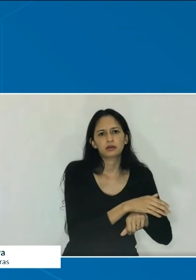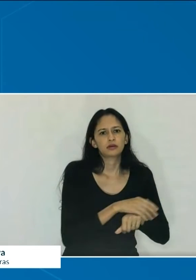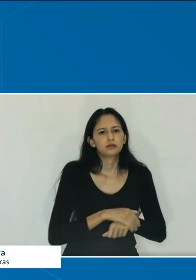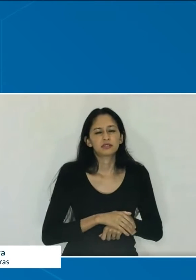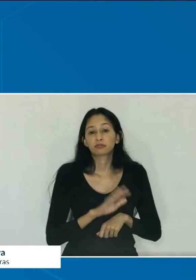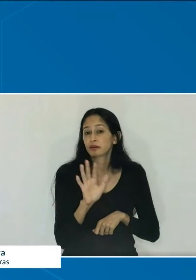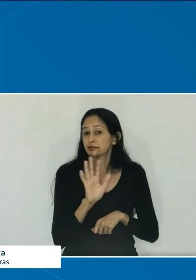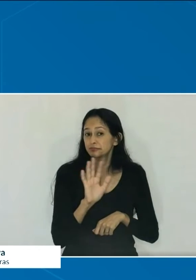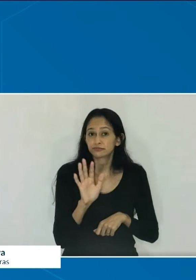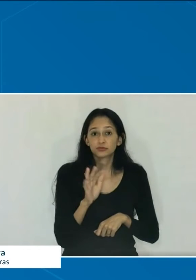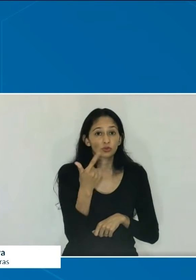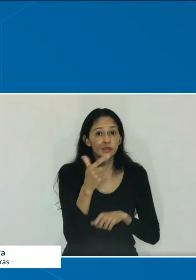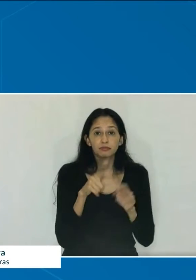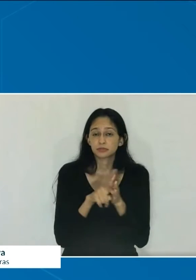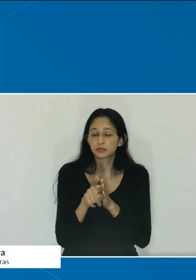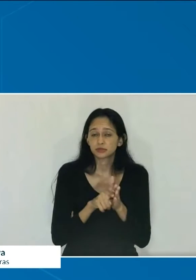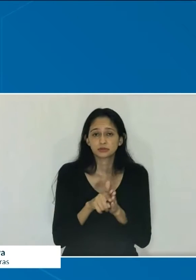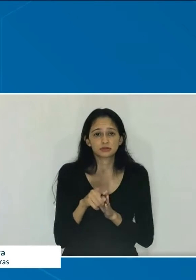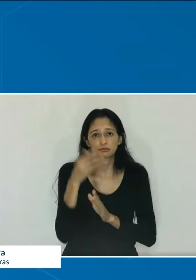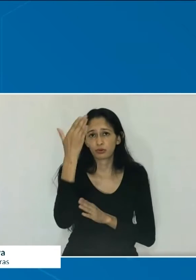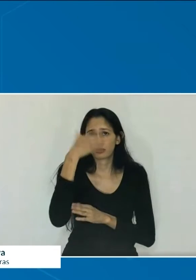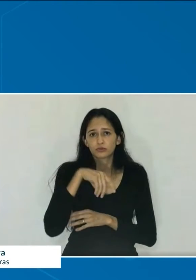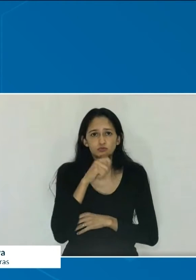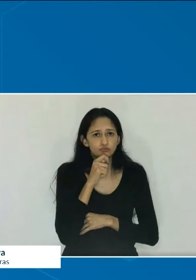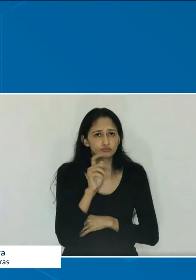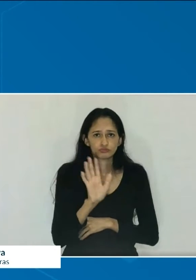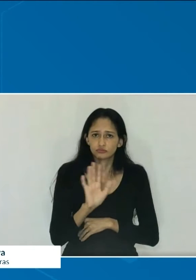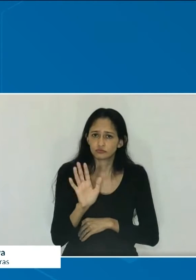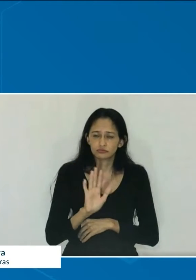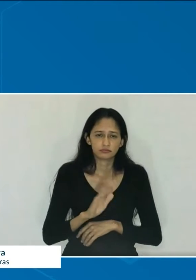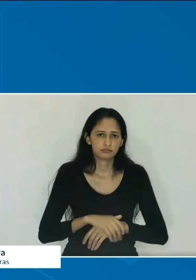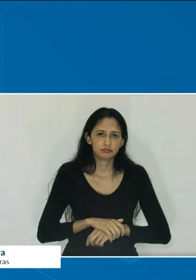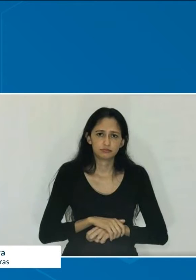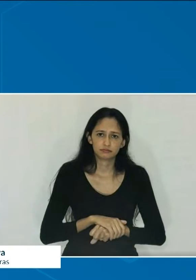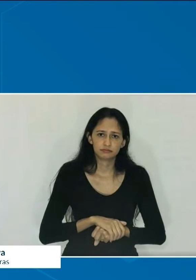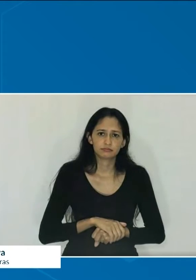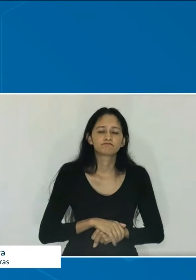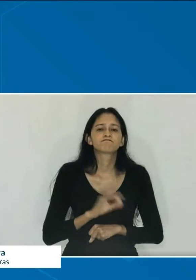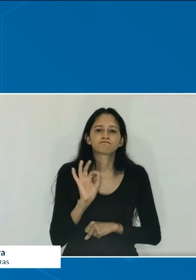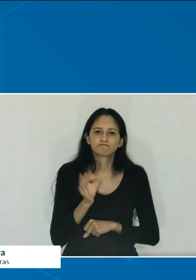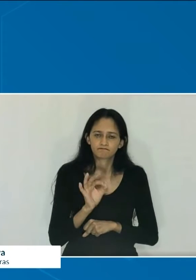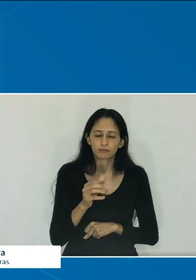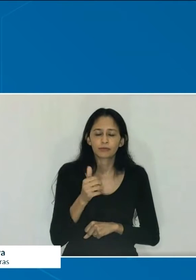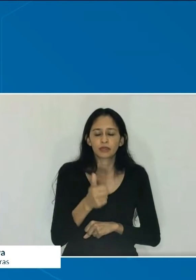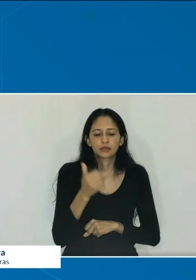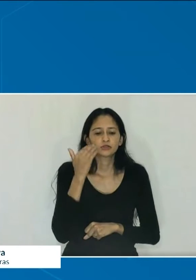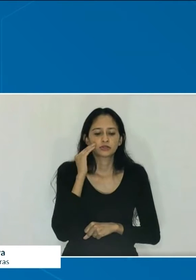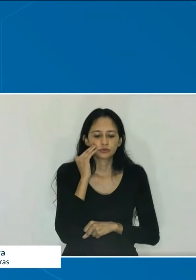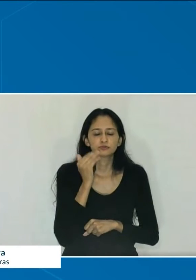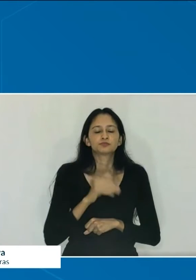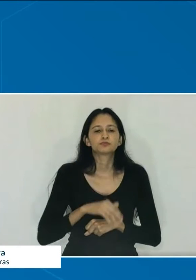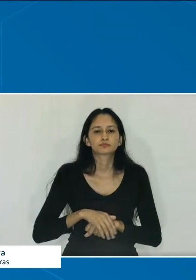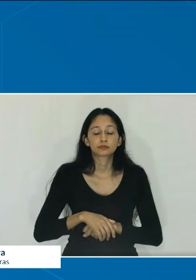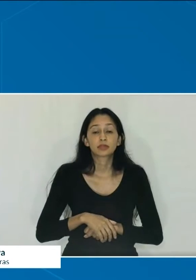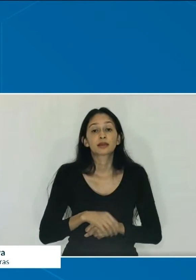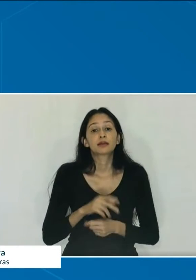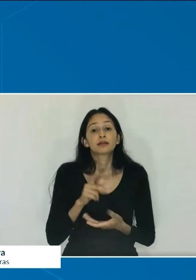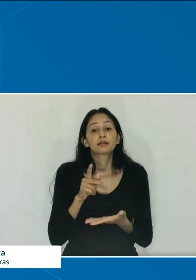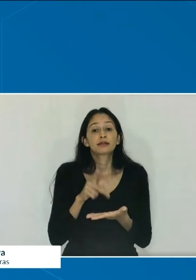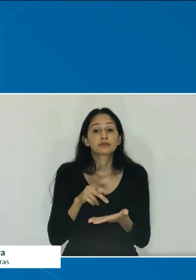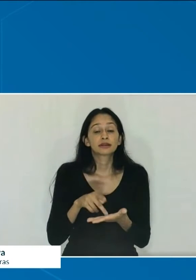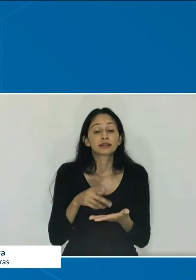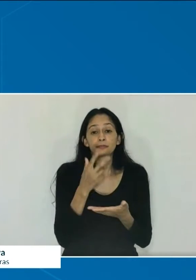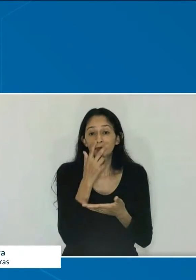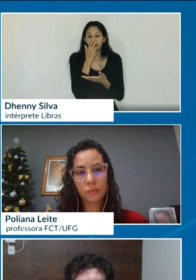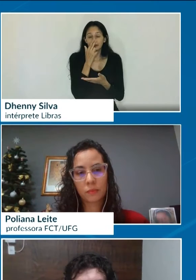mas não existe nada cientificamente comprovado em relação a isso. Perfeito. E, na verdade, assim, parece ser